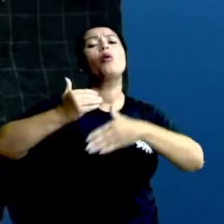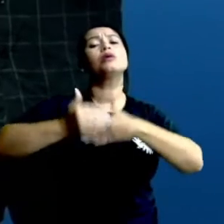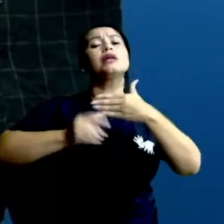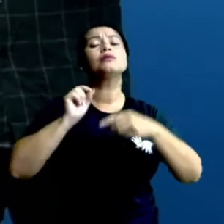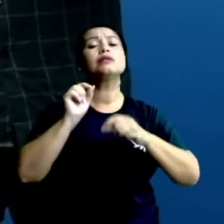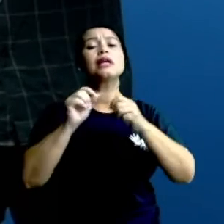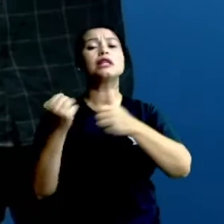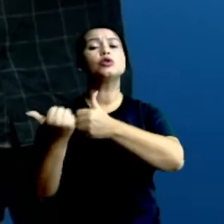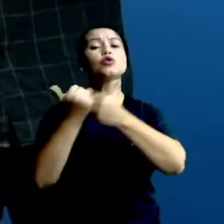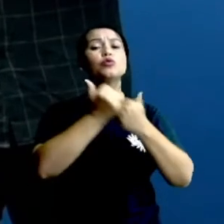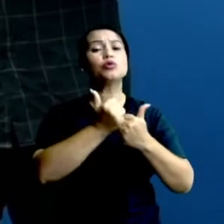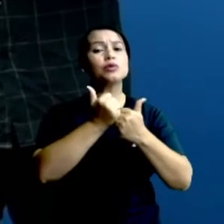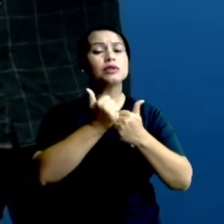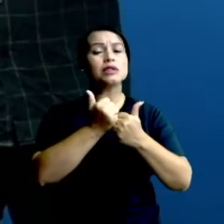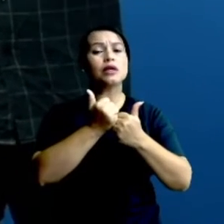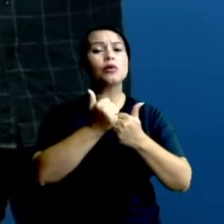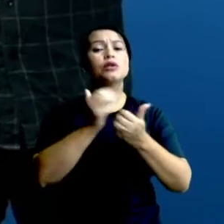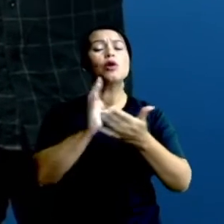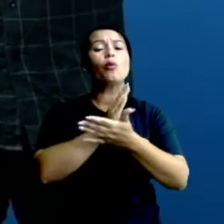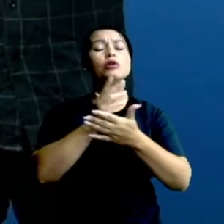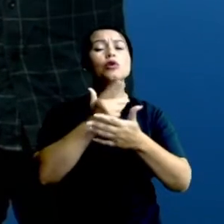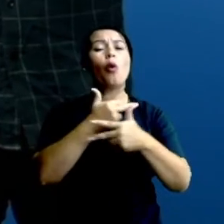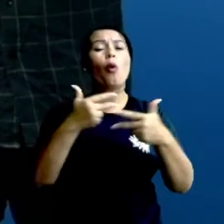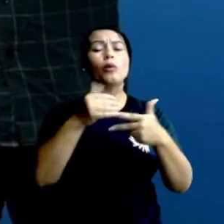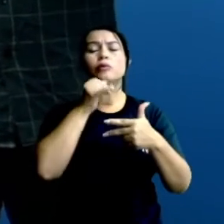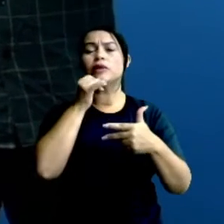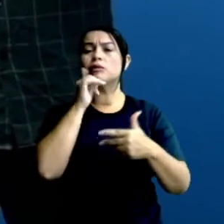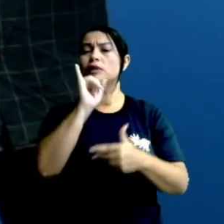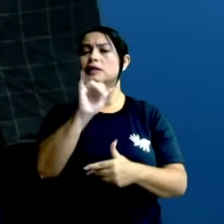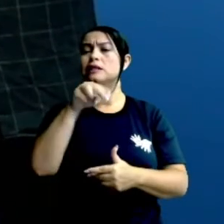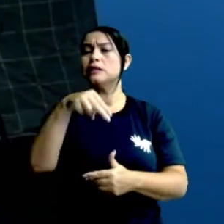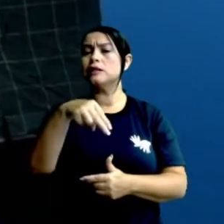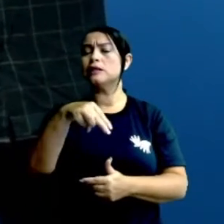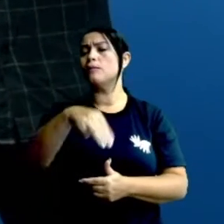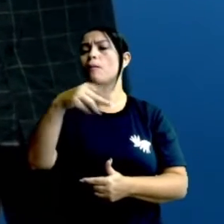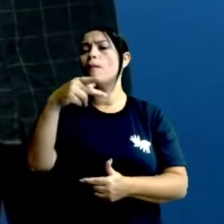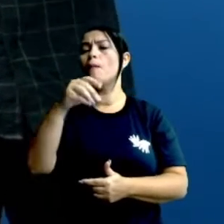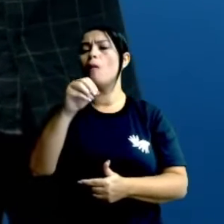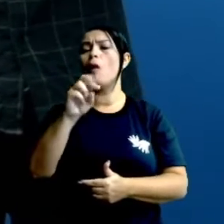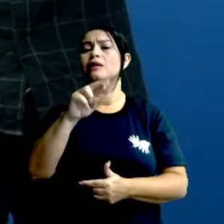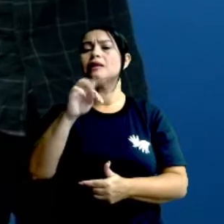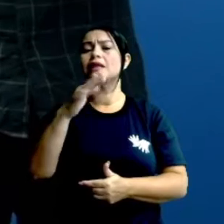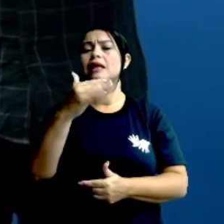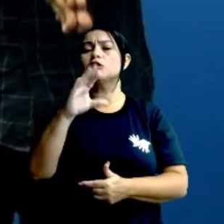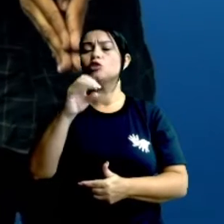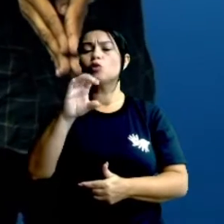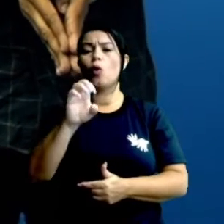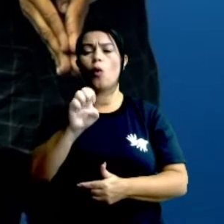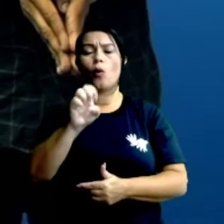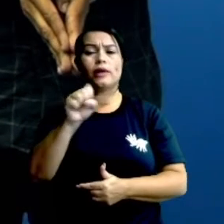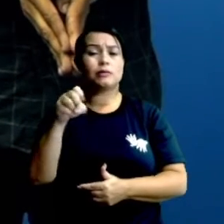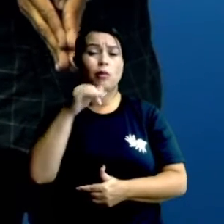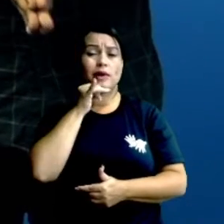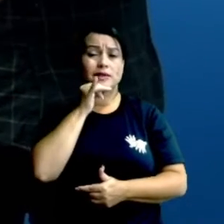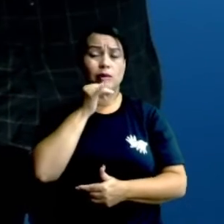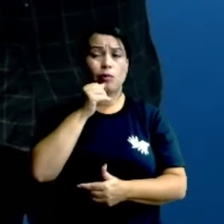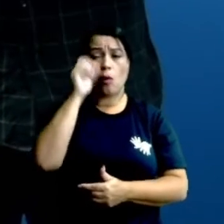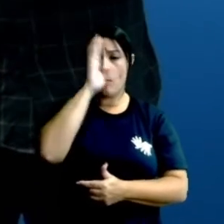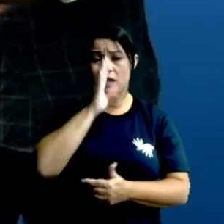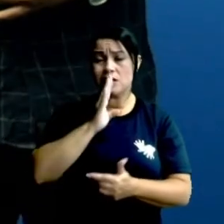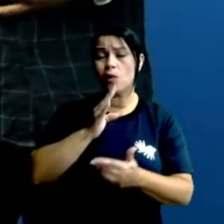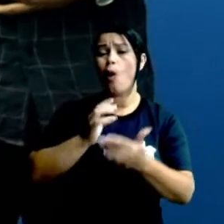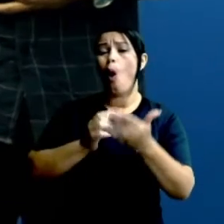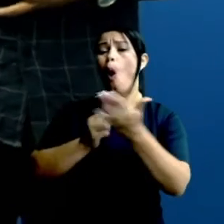de substituição das importações. Como assim, professor Cláudio? Simples. Veja só, o Brasil comprava produtos industrializados, em